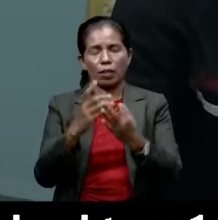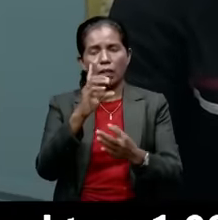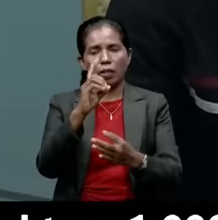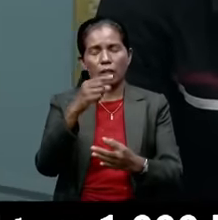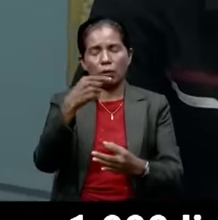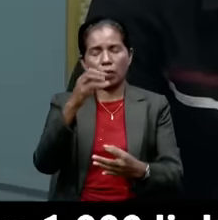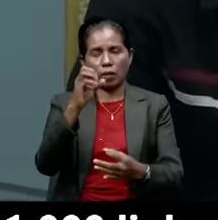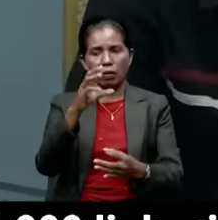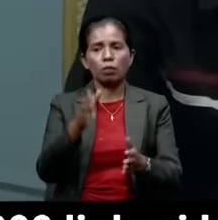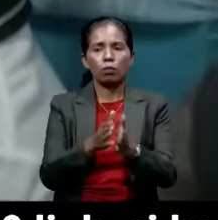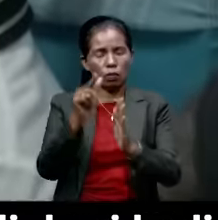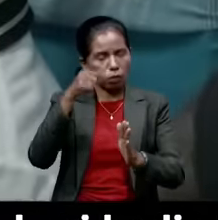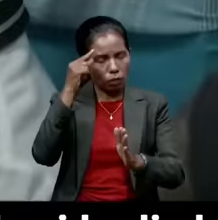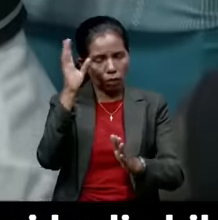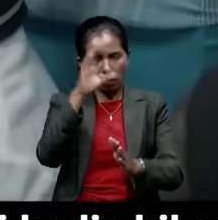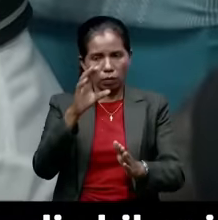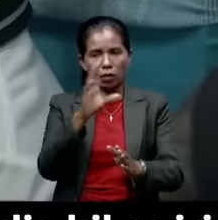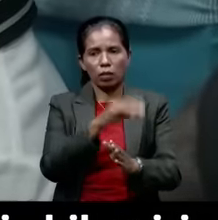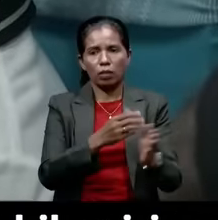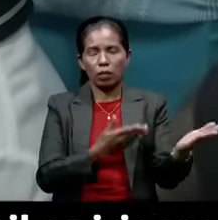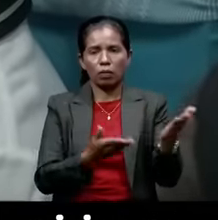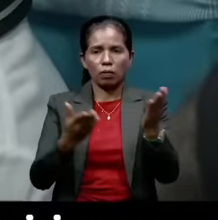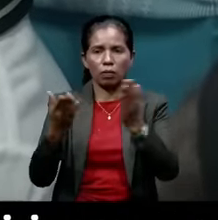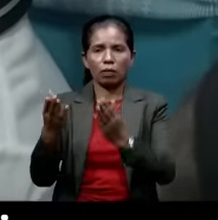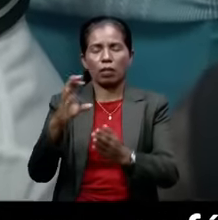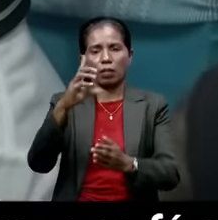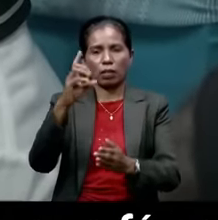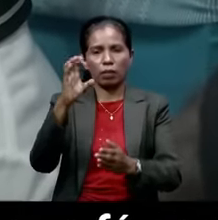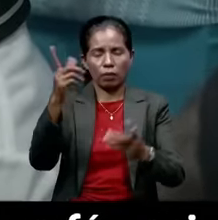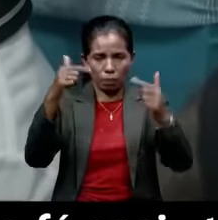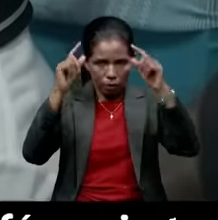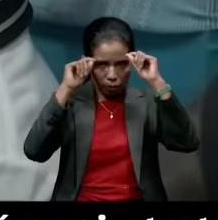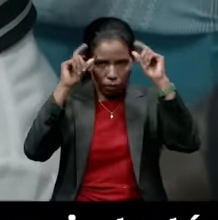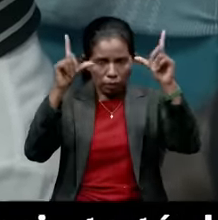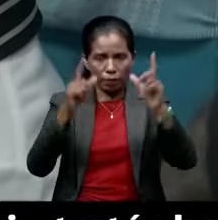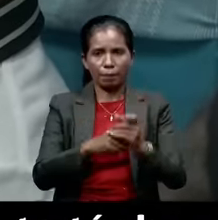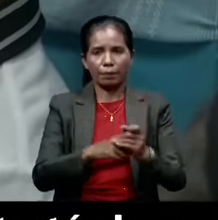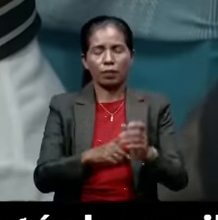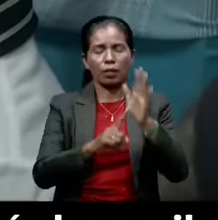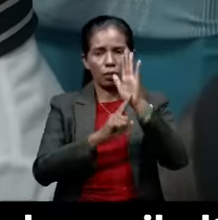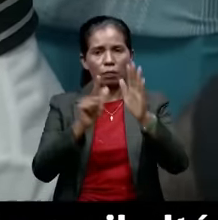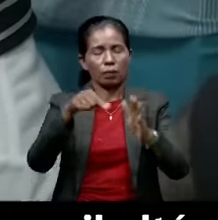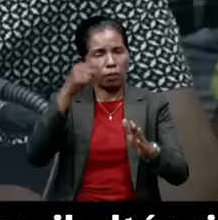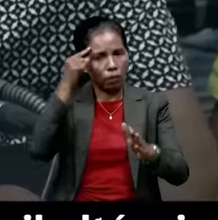Durego husuli governo tu buka solusi on hari lori fila kadaver mai Timor Leste. Hato ba governo,